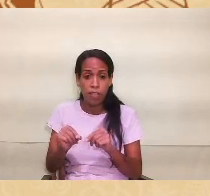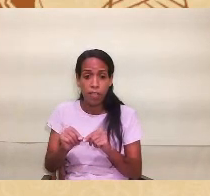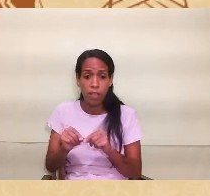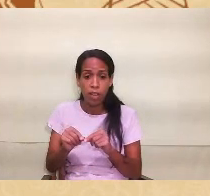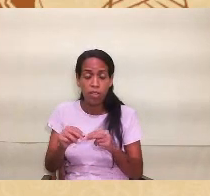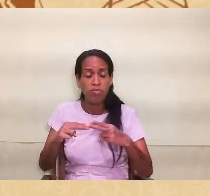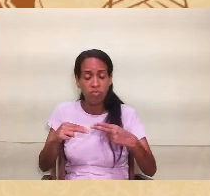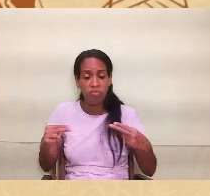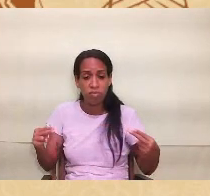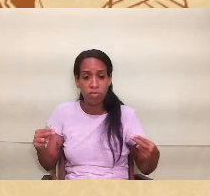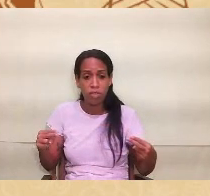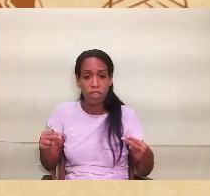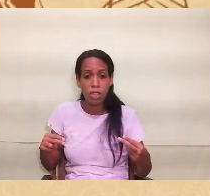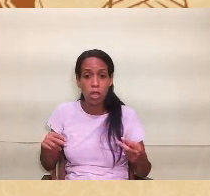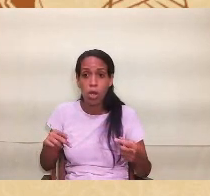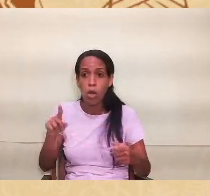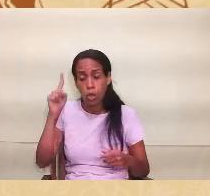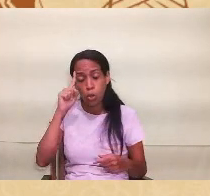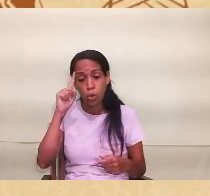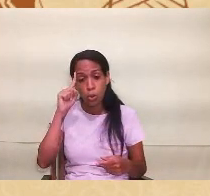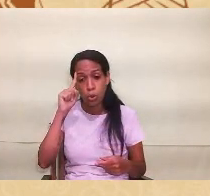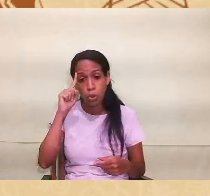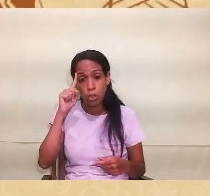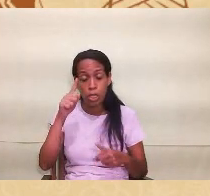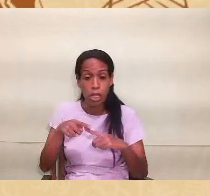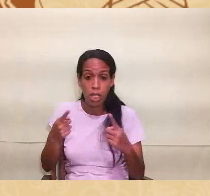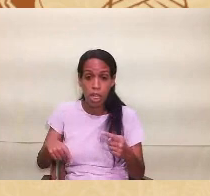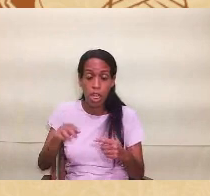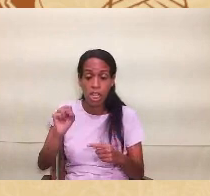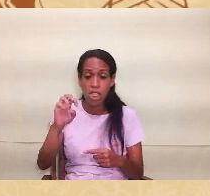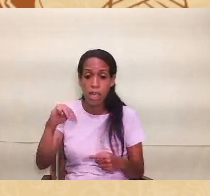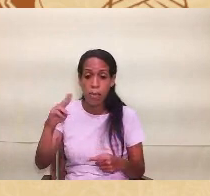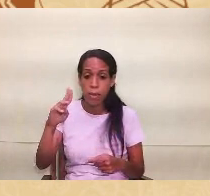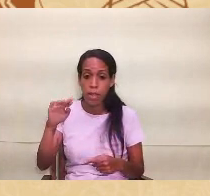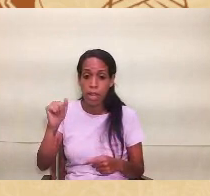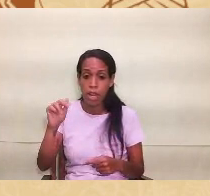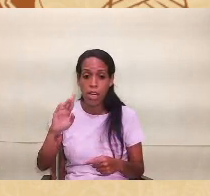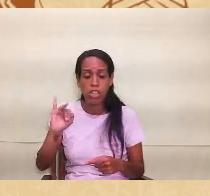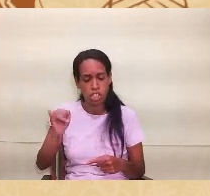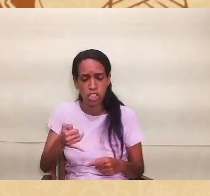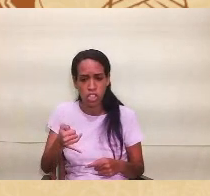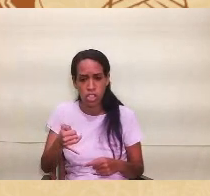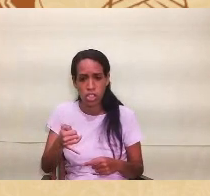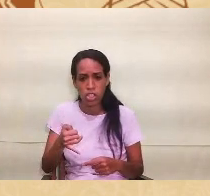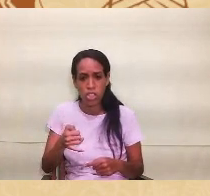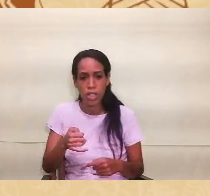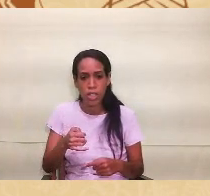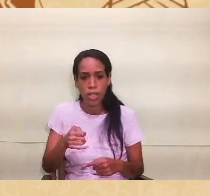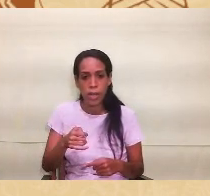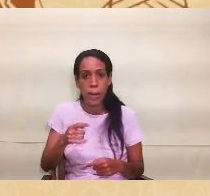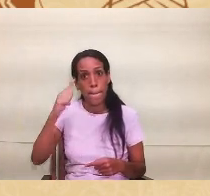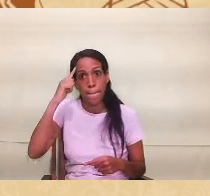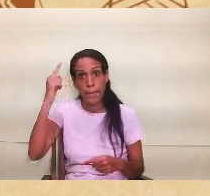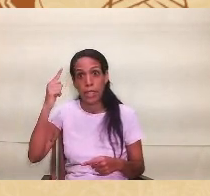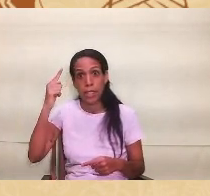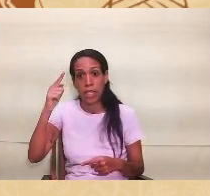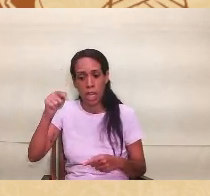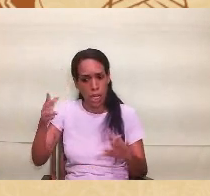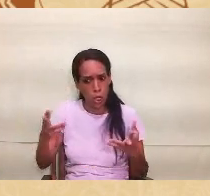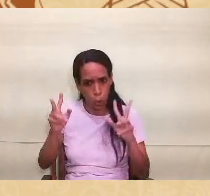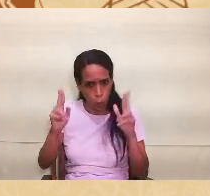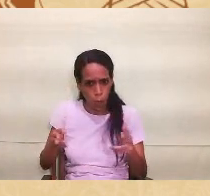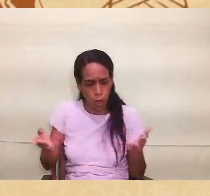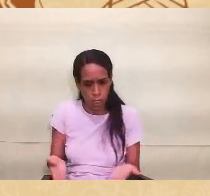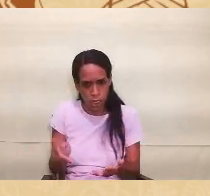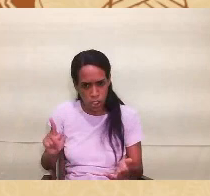formas, cotidianamente. Então, esse seminário já é uma... Já é. Ele, pensar num seminário como esse já é